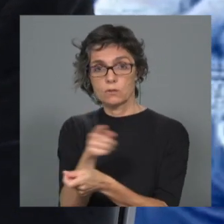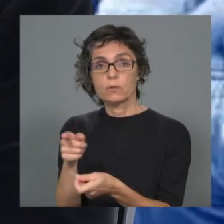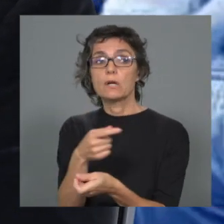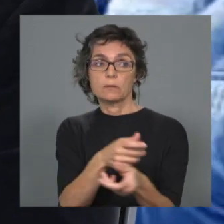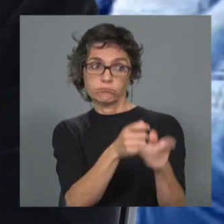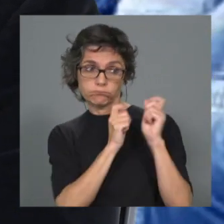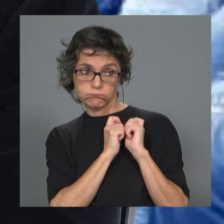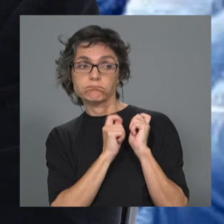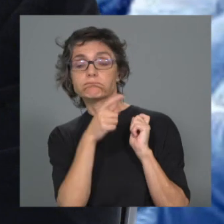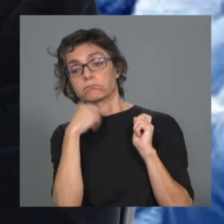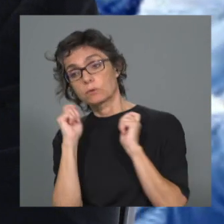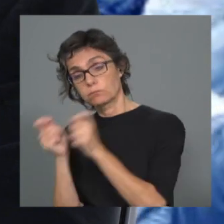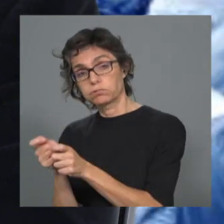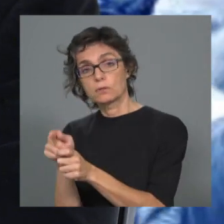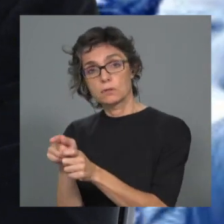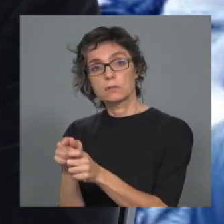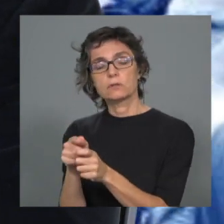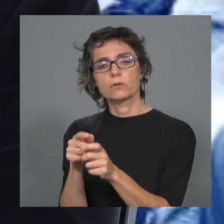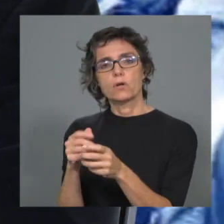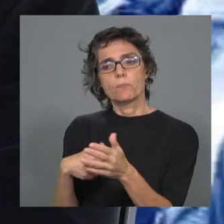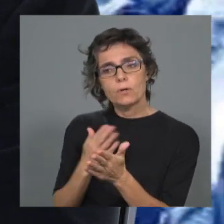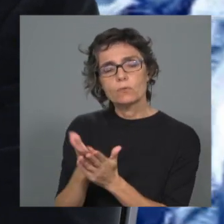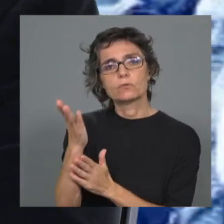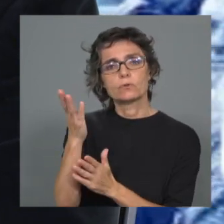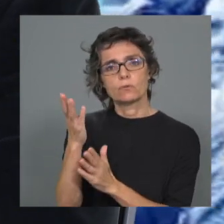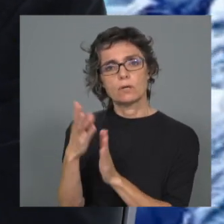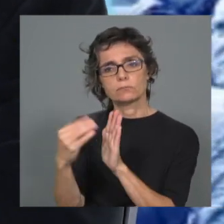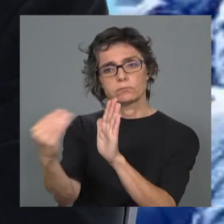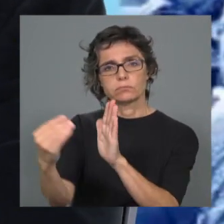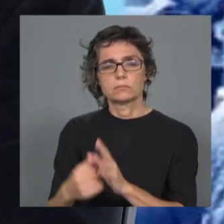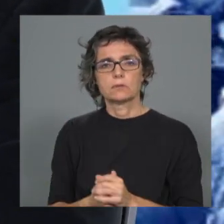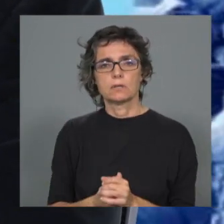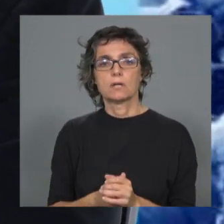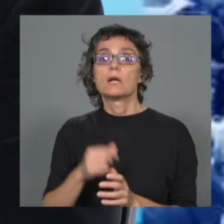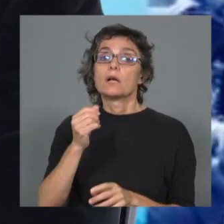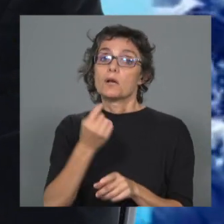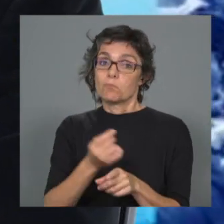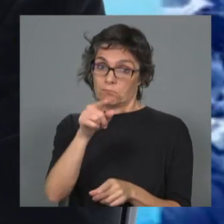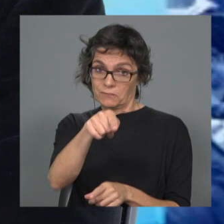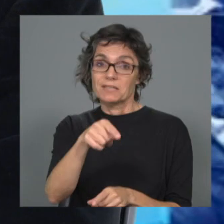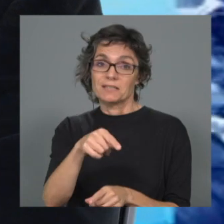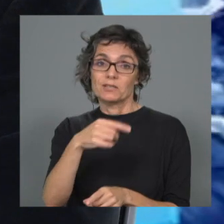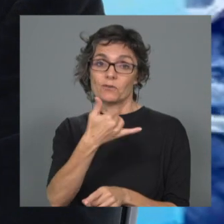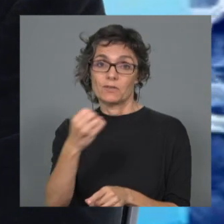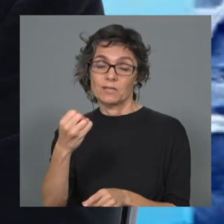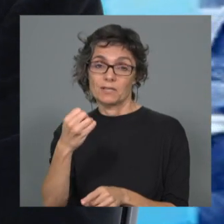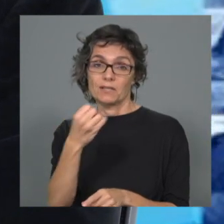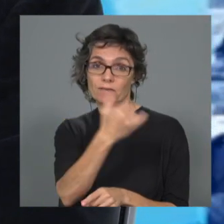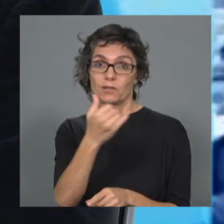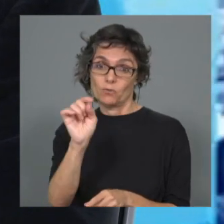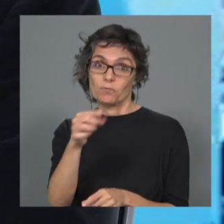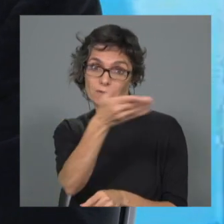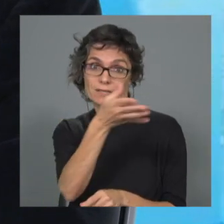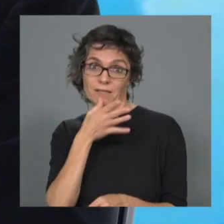e os seus formadores certificados para continuarem a replicar. Daí os 22 mil que fala. Um dos maiores saltos foi o ano